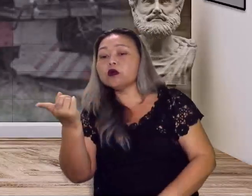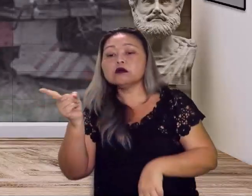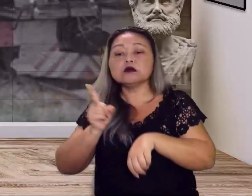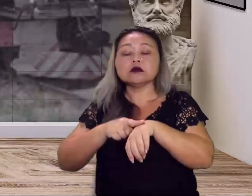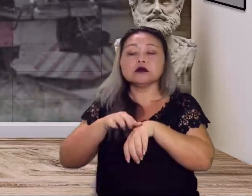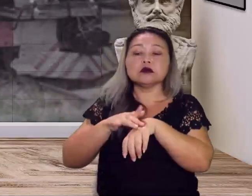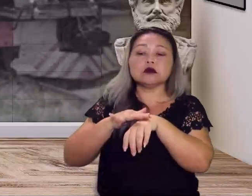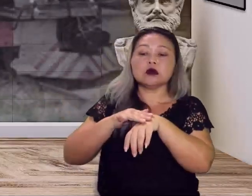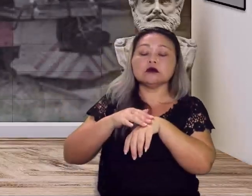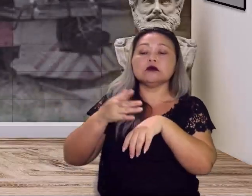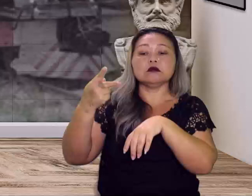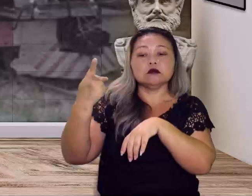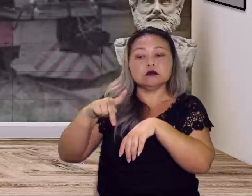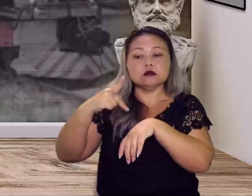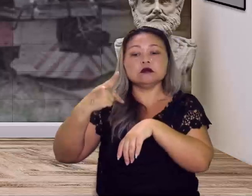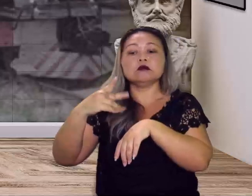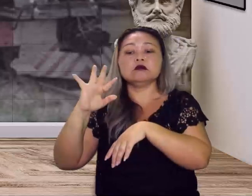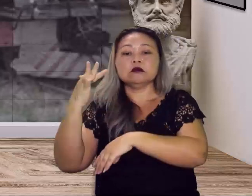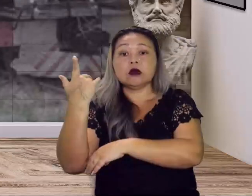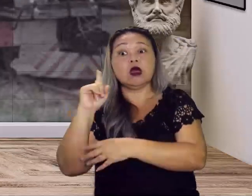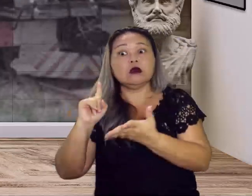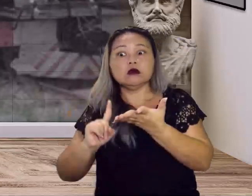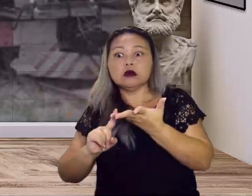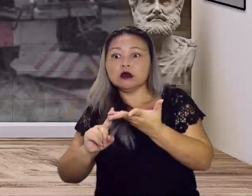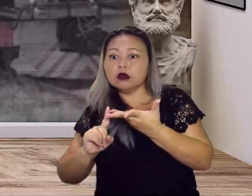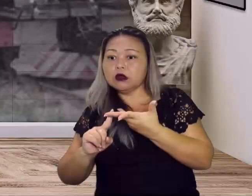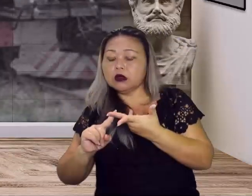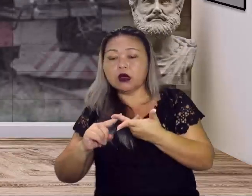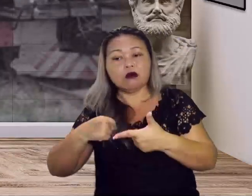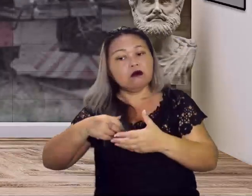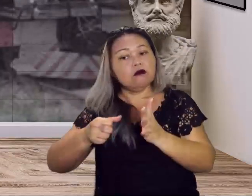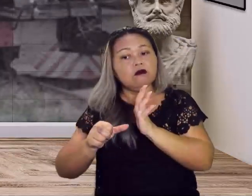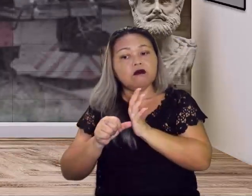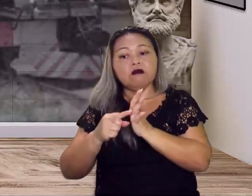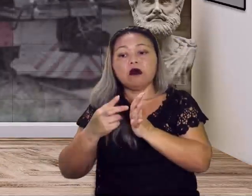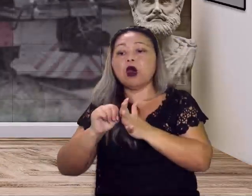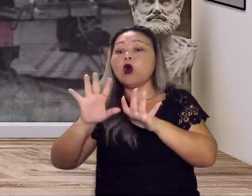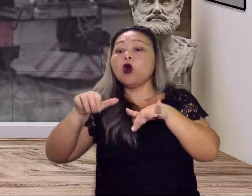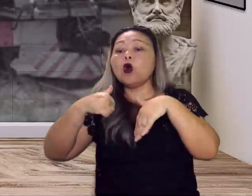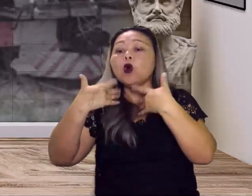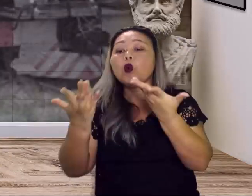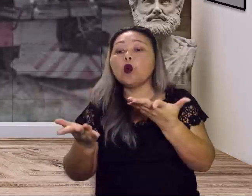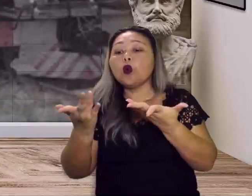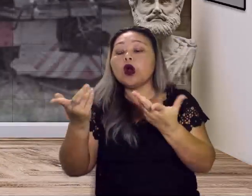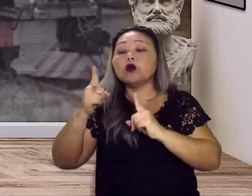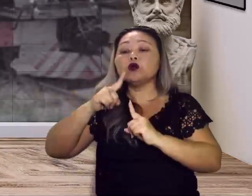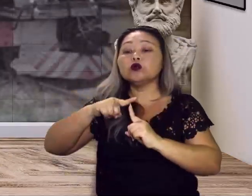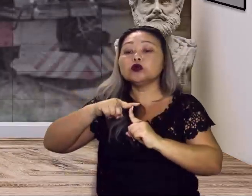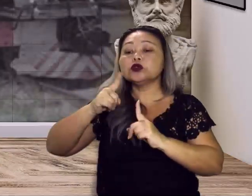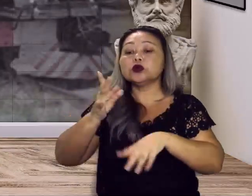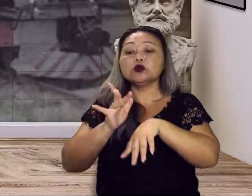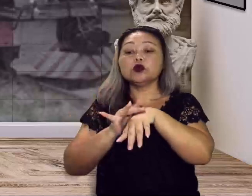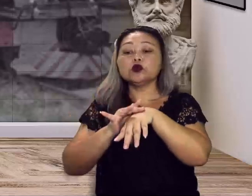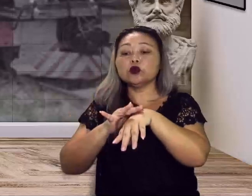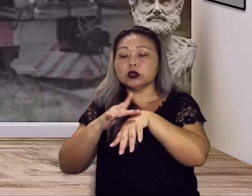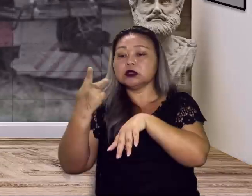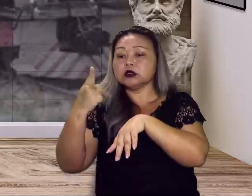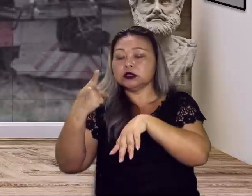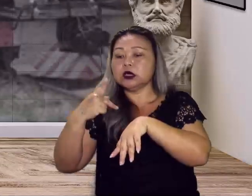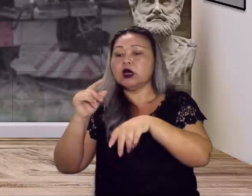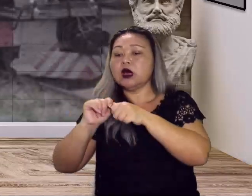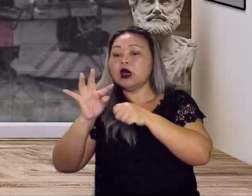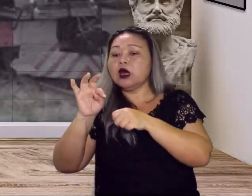doenças tropicais? Que existiam várias, né? Que tipo de doenças tropicais ocorreram no momento? Então são